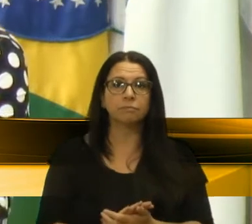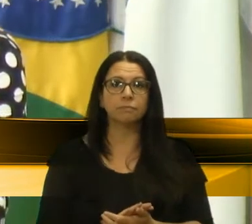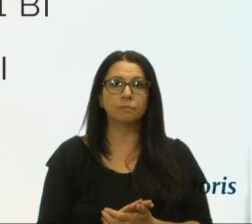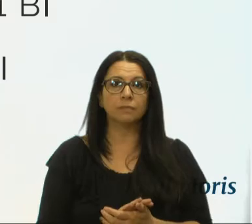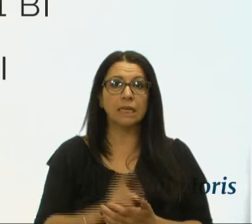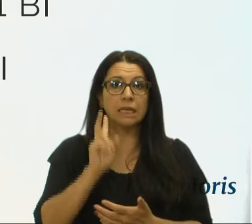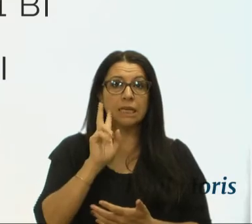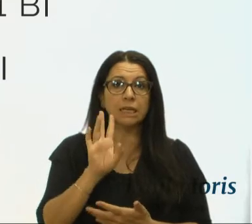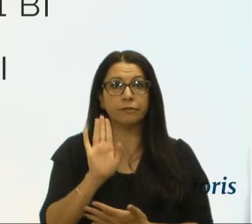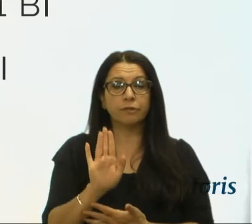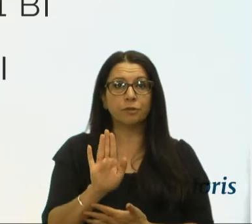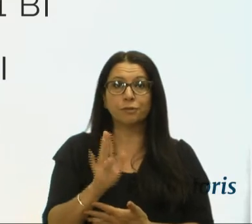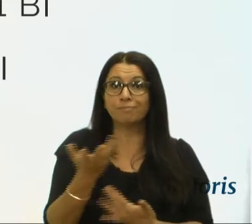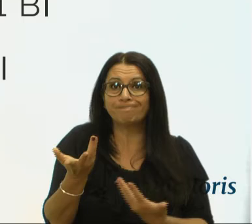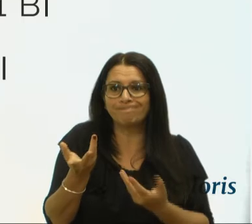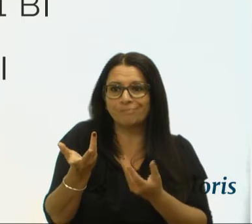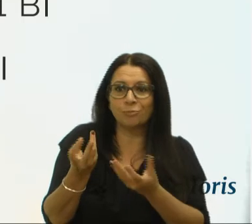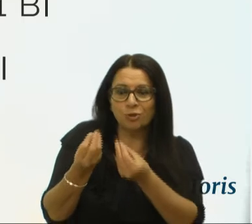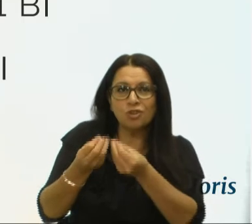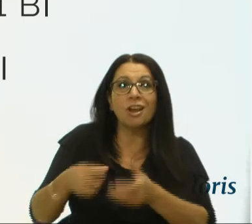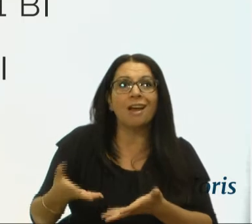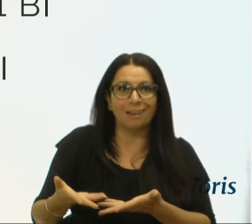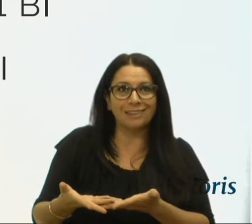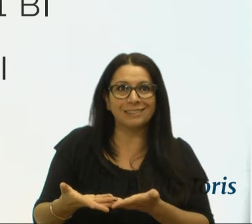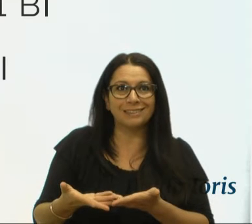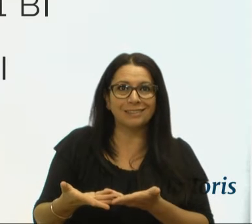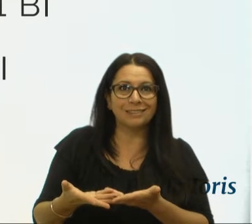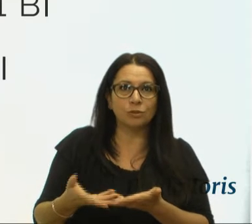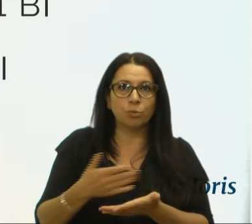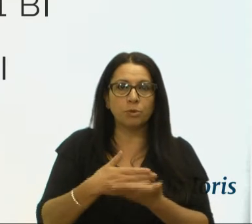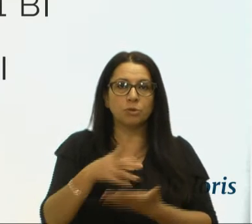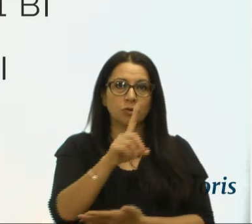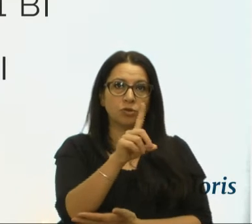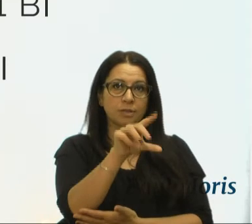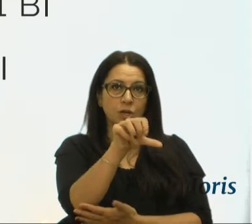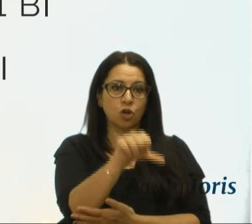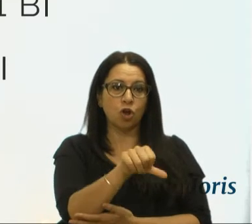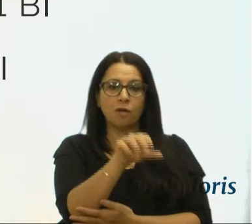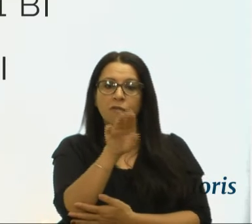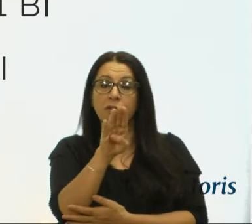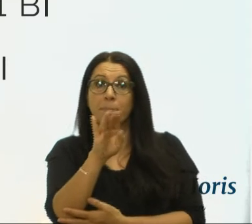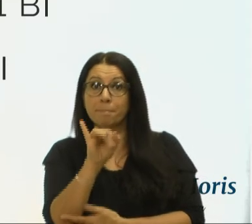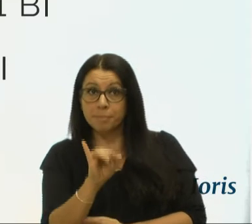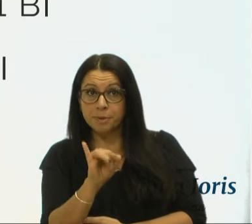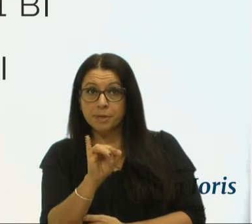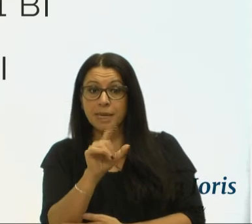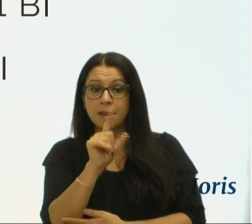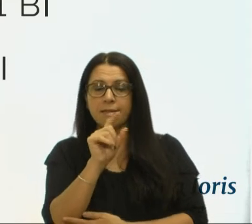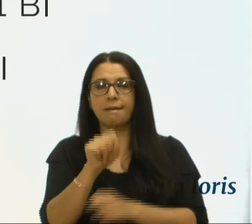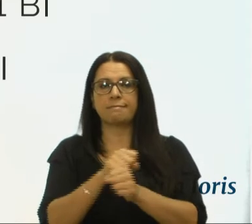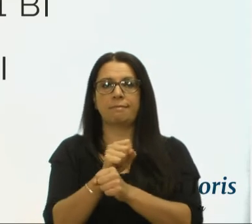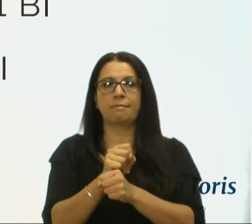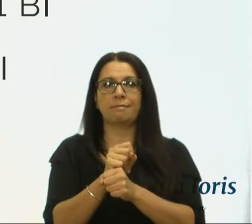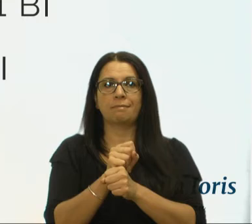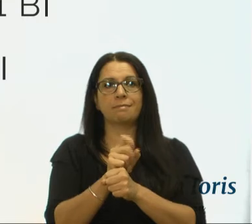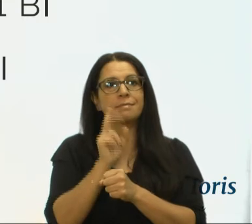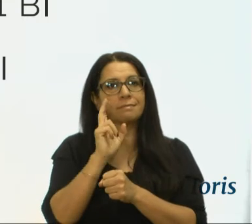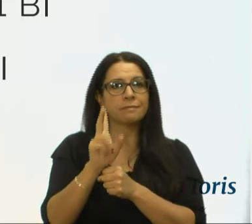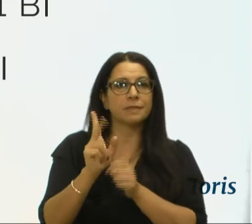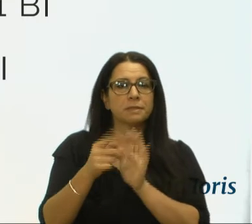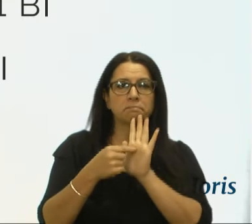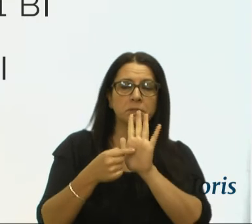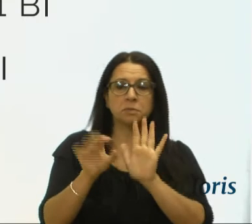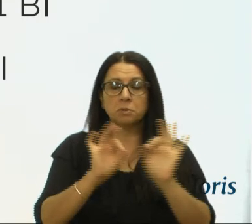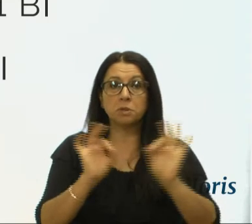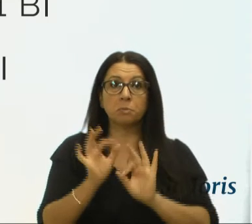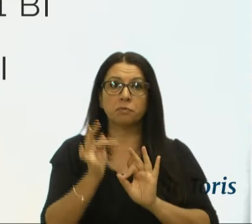ele ficou desidratado, né? Ele passou a ser de 19 bi em 10 anos. Então, nós já temos aqui uma previsão de